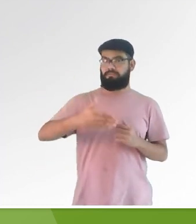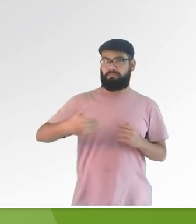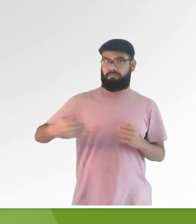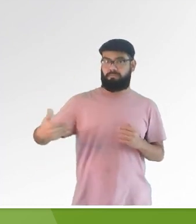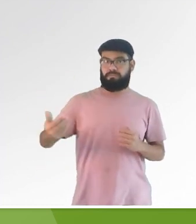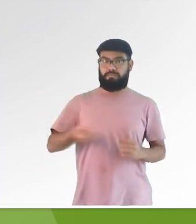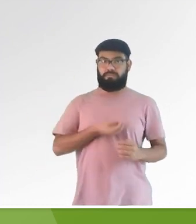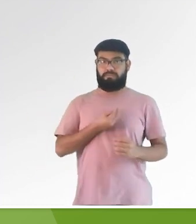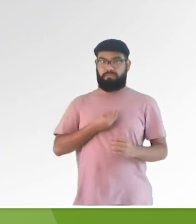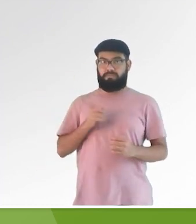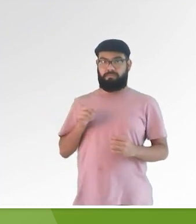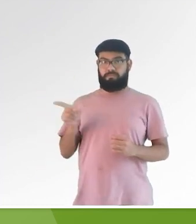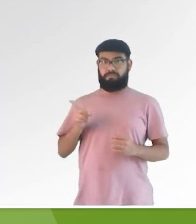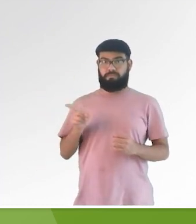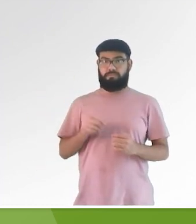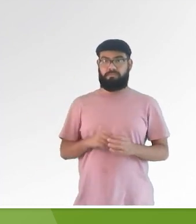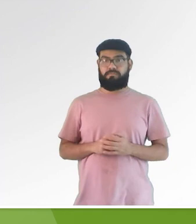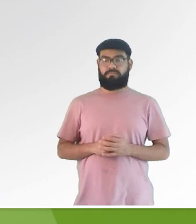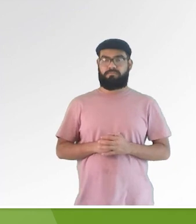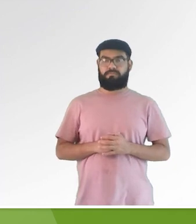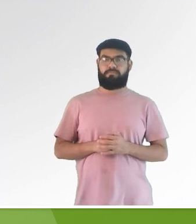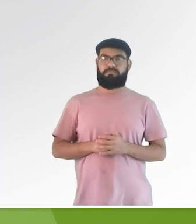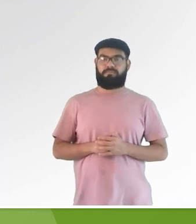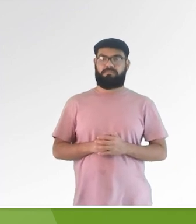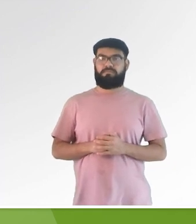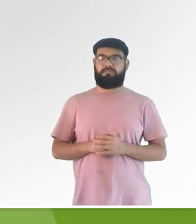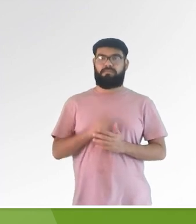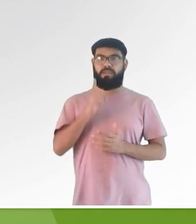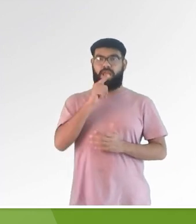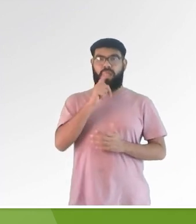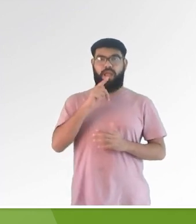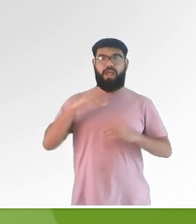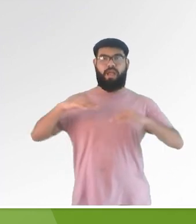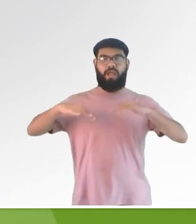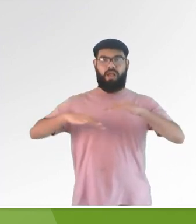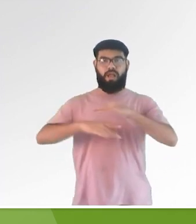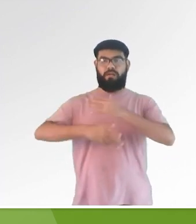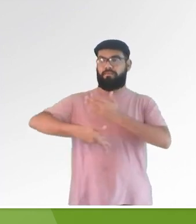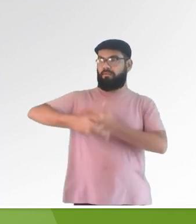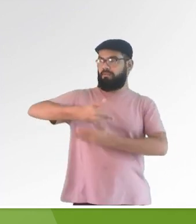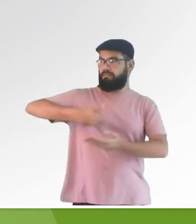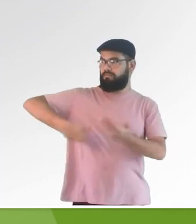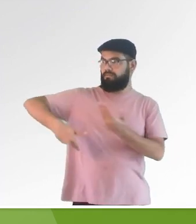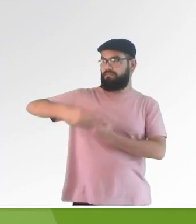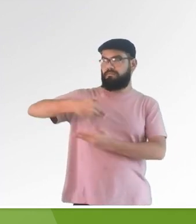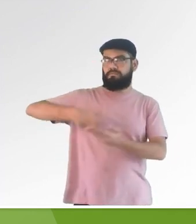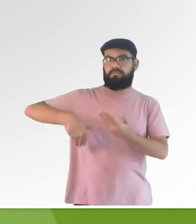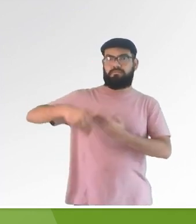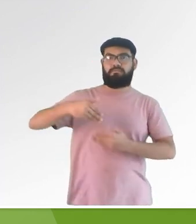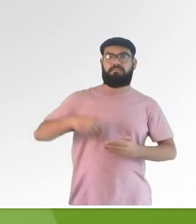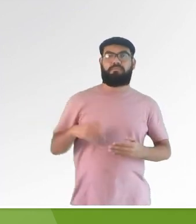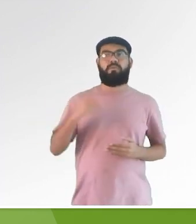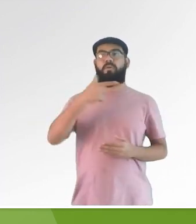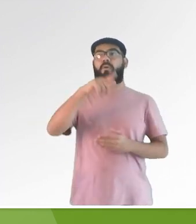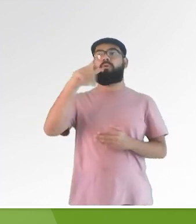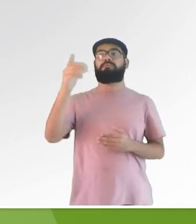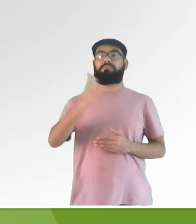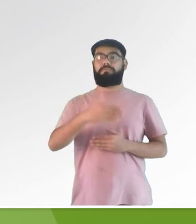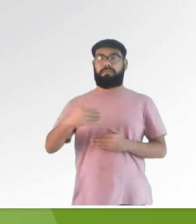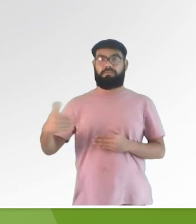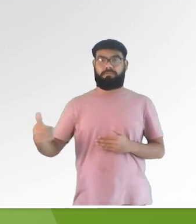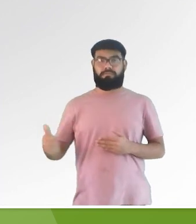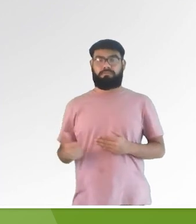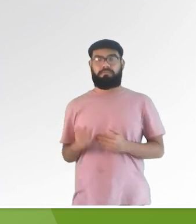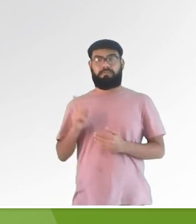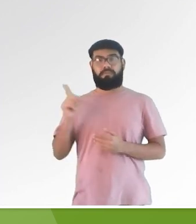ecossistema ali, né, de meio ambiente aquático, interagindo também com outros peixes, outros seres vivos. Esse conceito